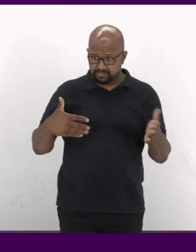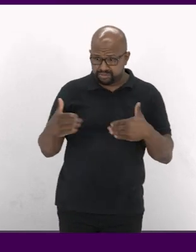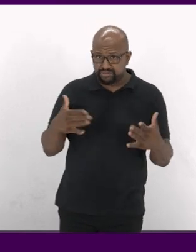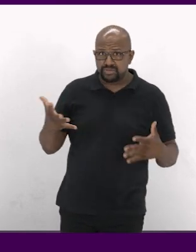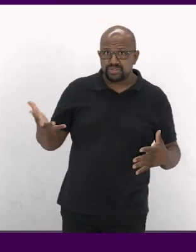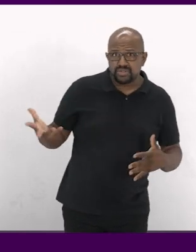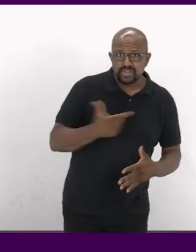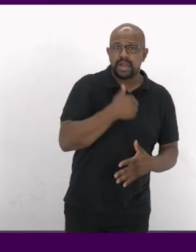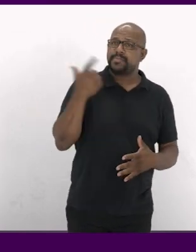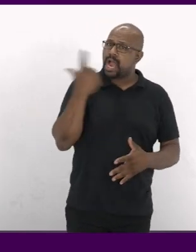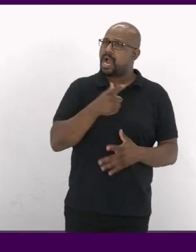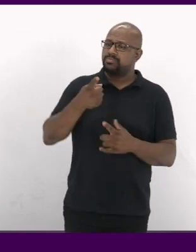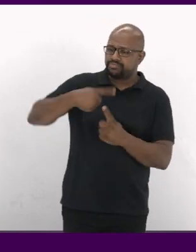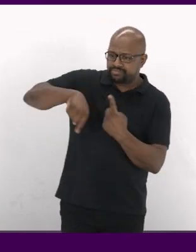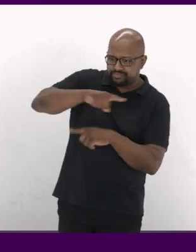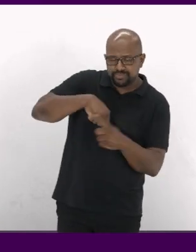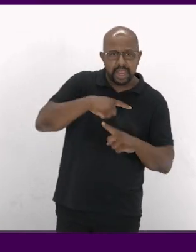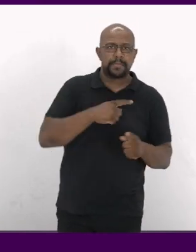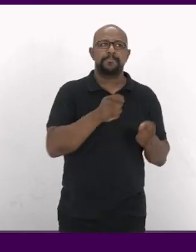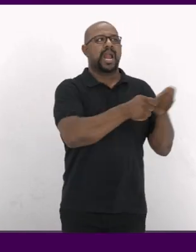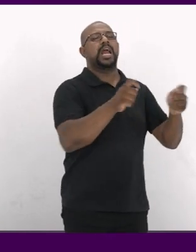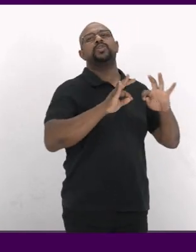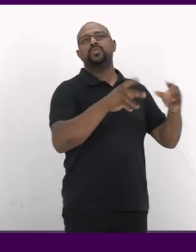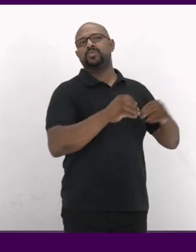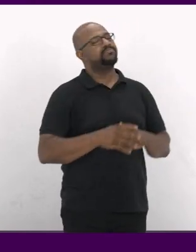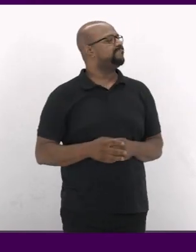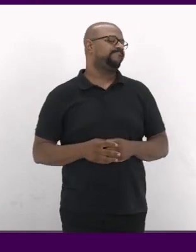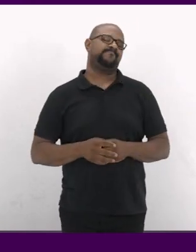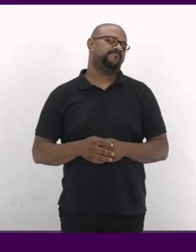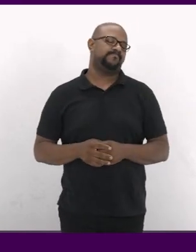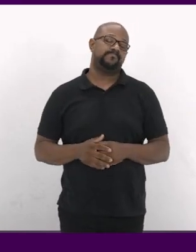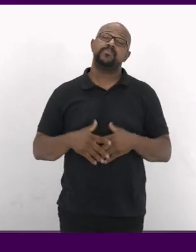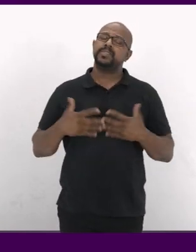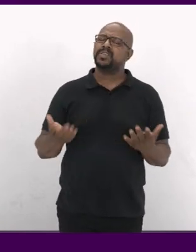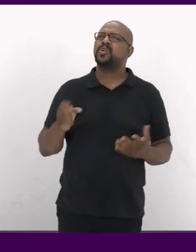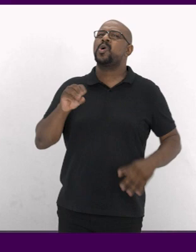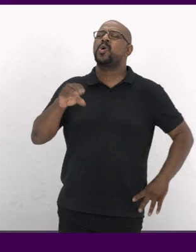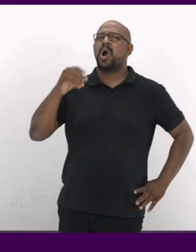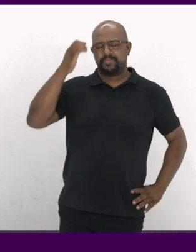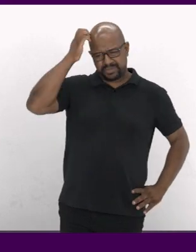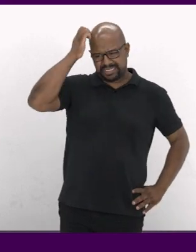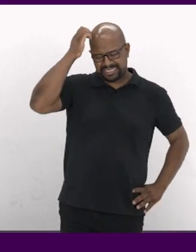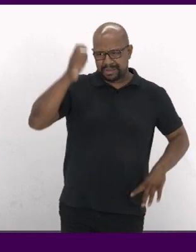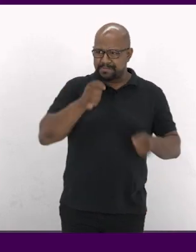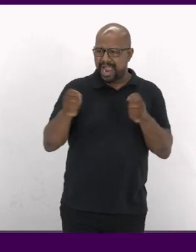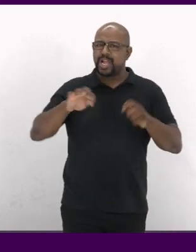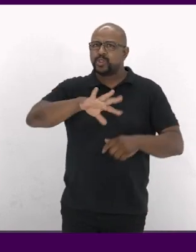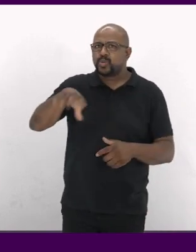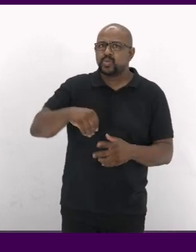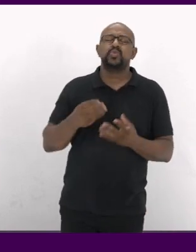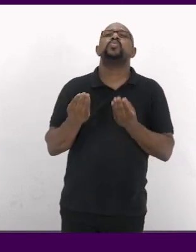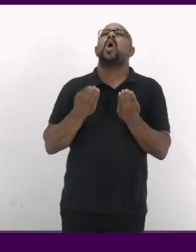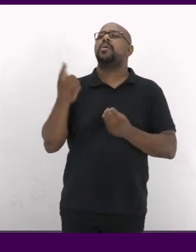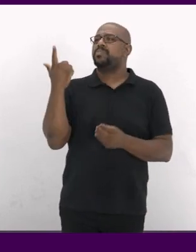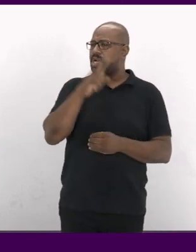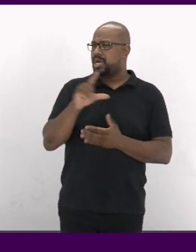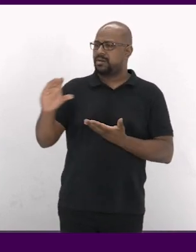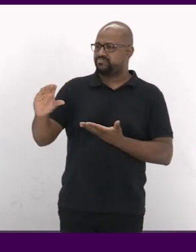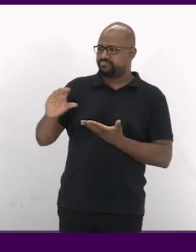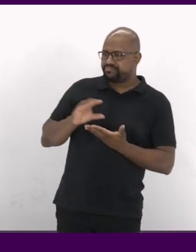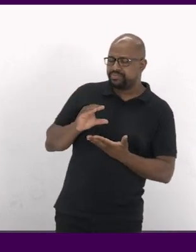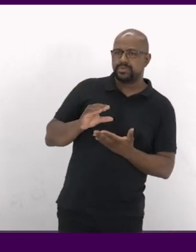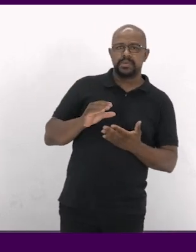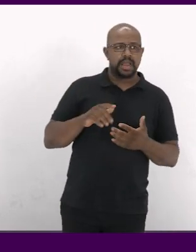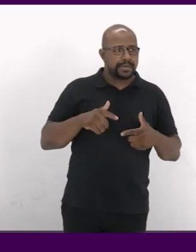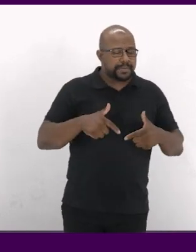o suficiente para fazer a conta fechar. Então, como sustentar o equipamento cultural? De onde vem o recurso